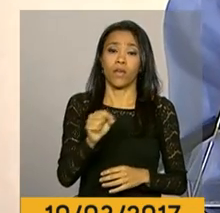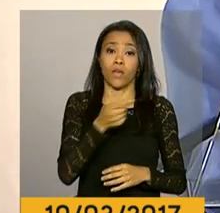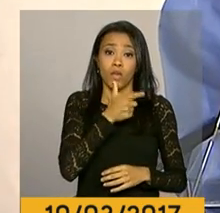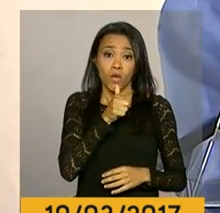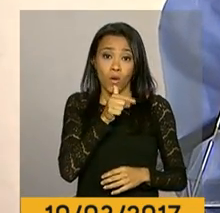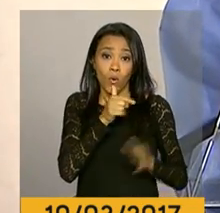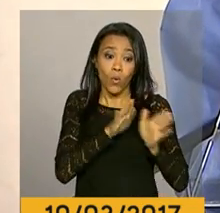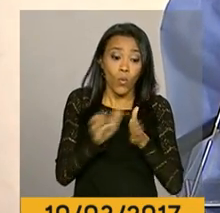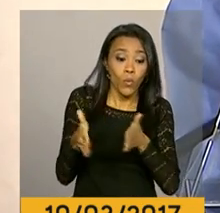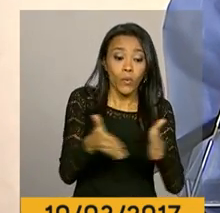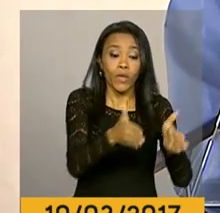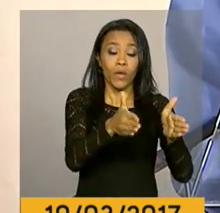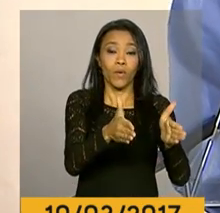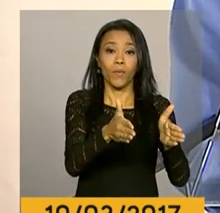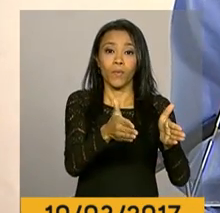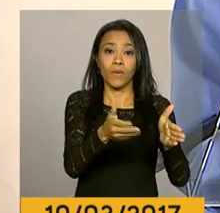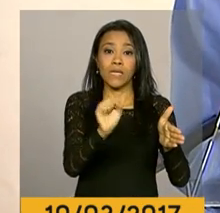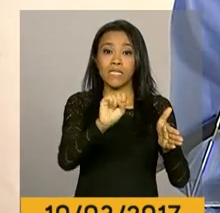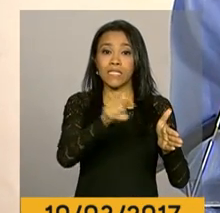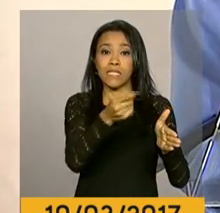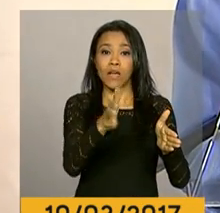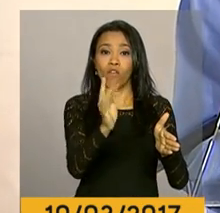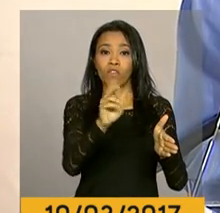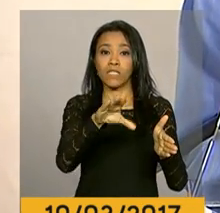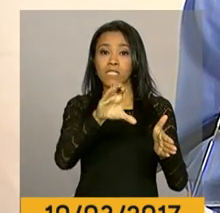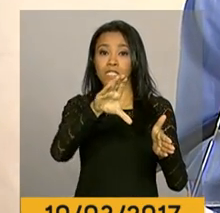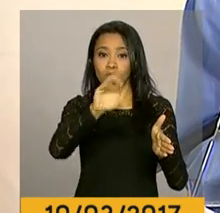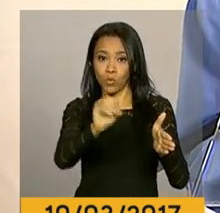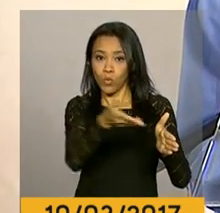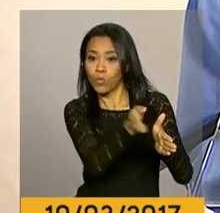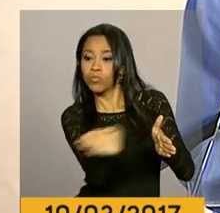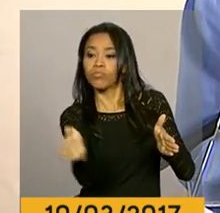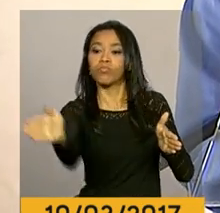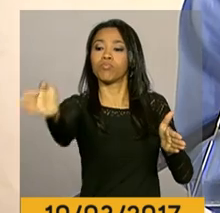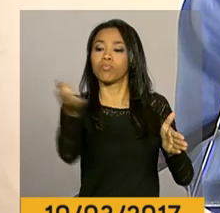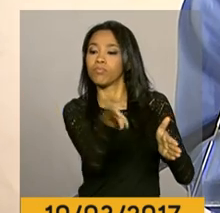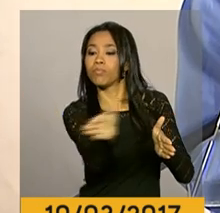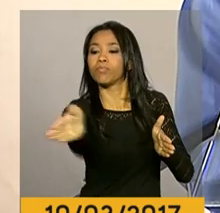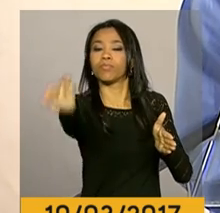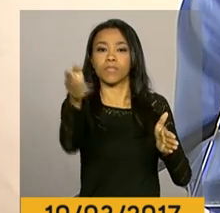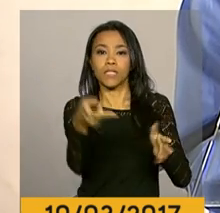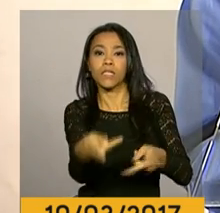do rio e as águas que estão chegando hoje no estado da Paraíba.